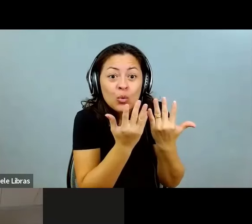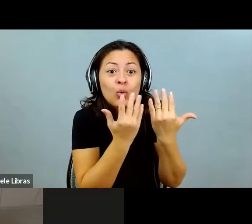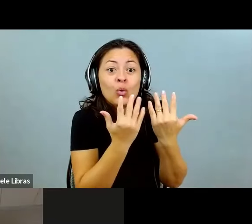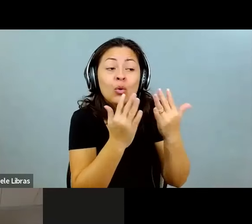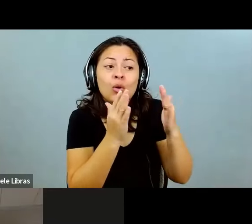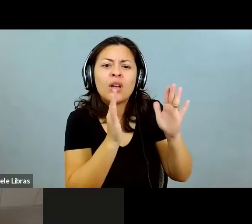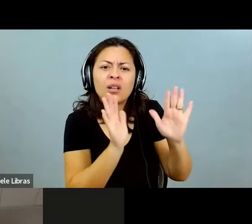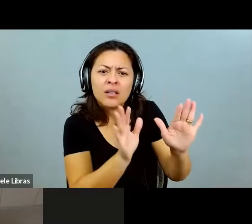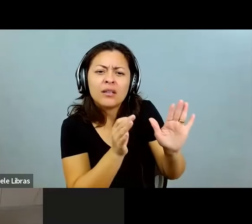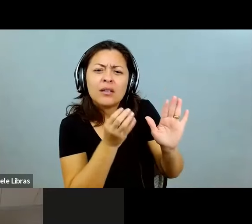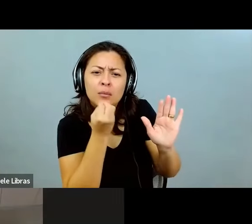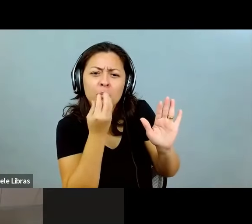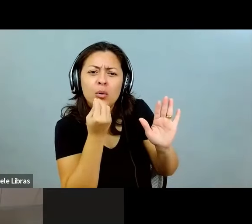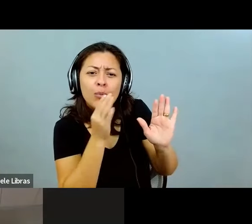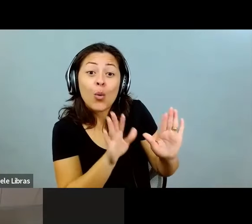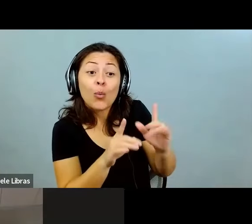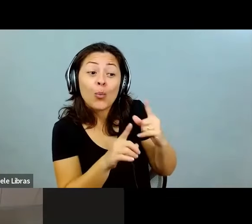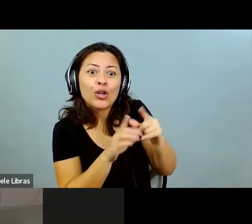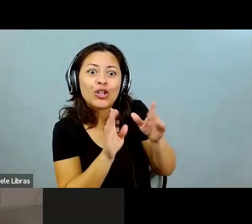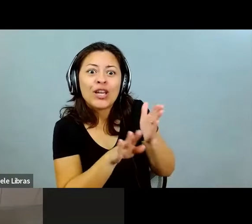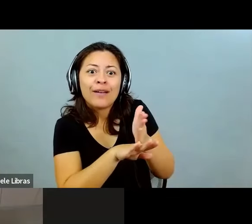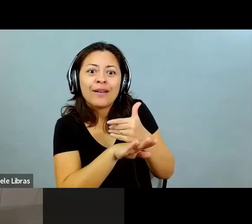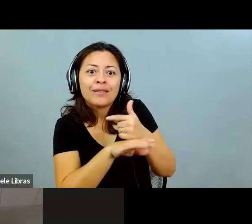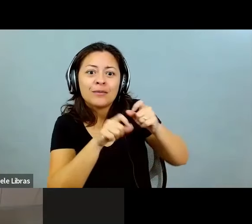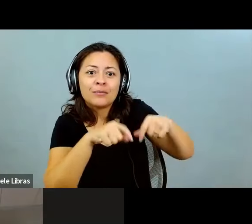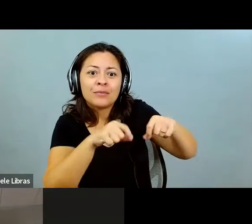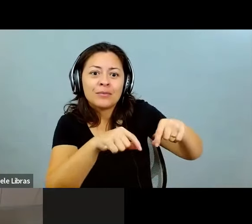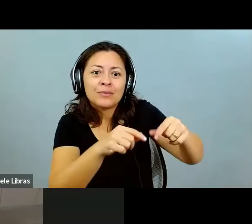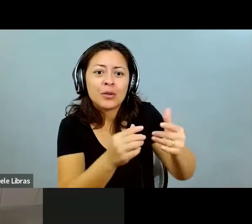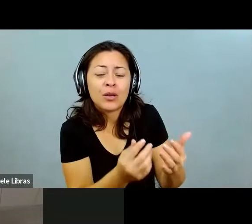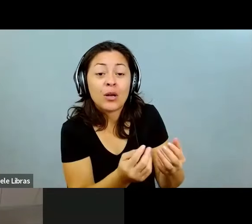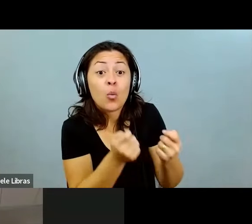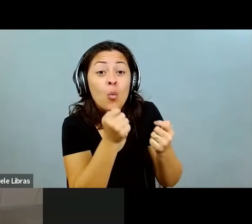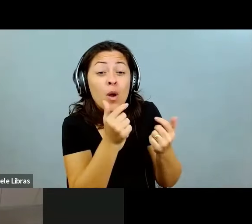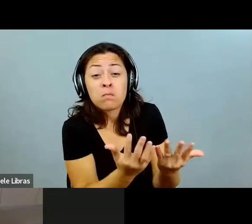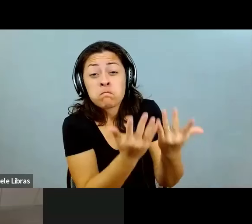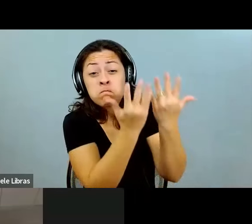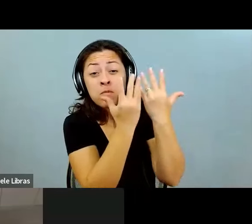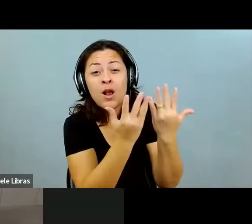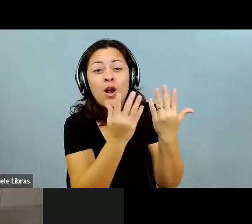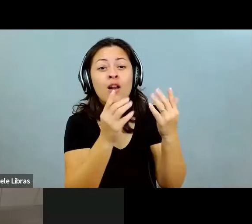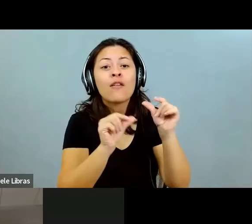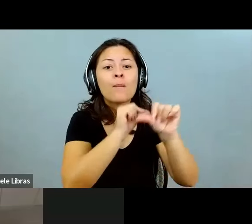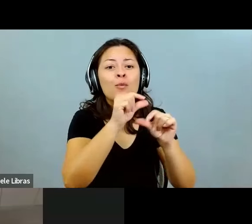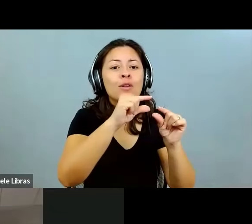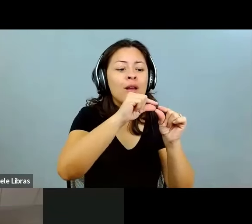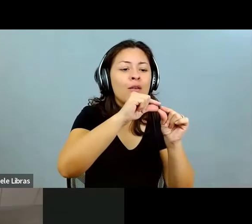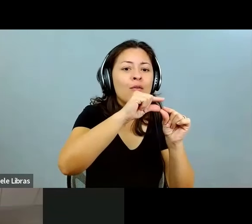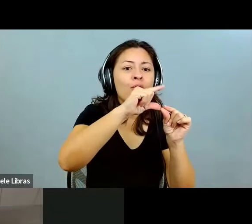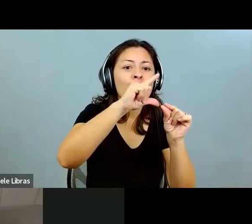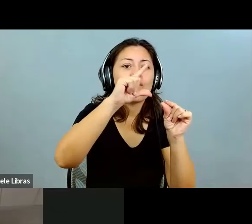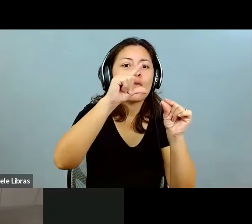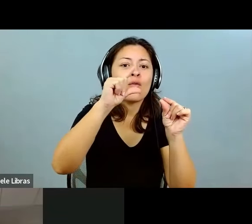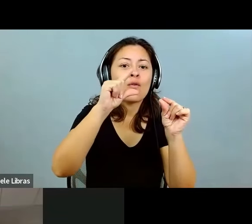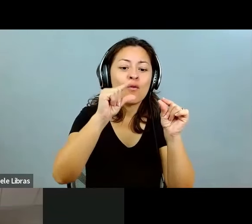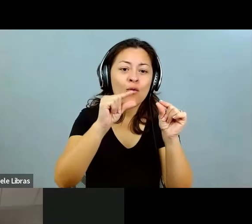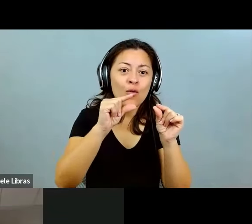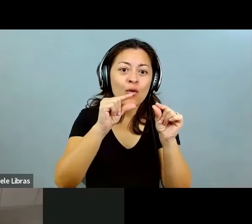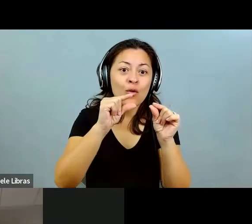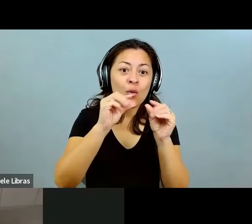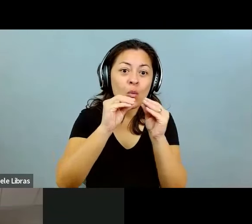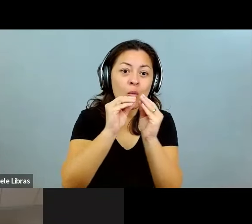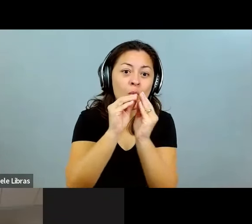fase agora de transferência dos dos fotos assimilados das Folhas pros pros pras maçãs no caso do algodão e pro grão no caso